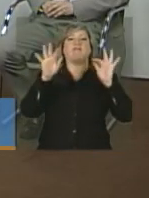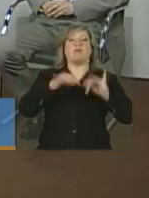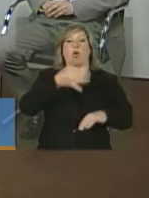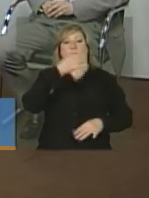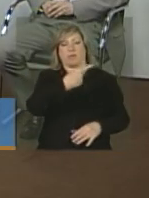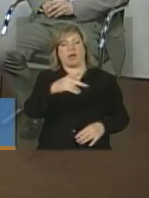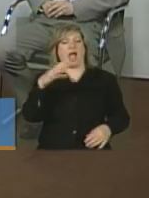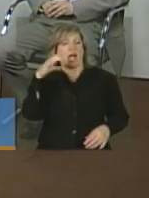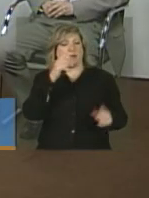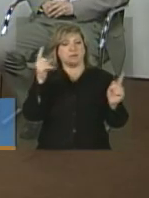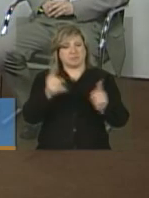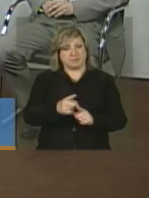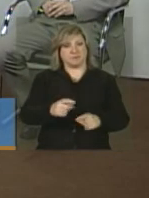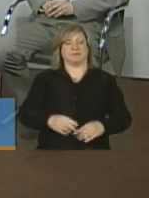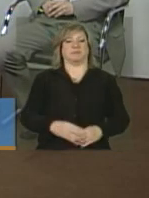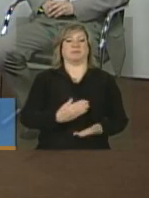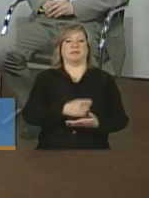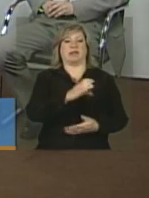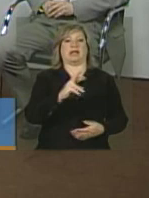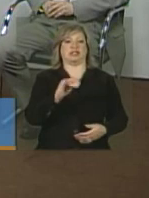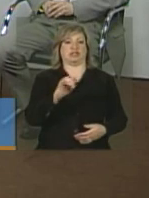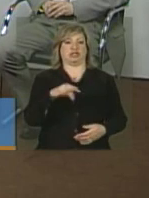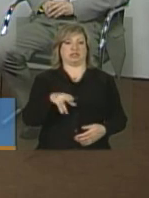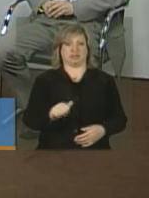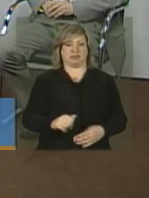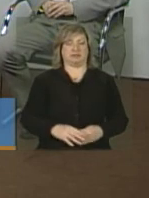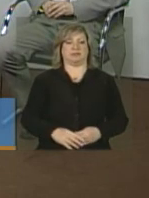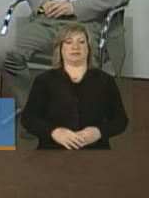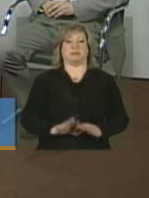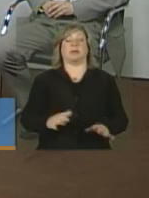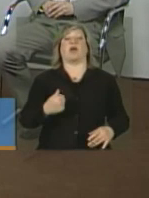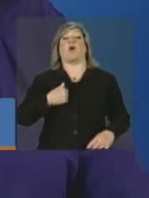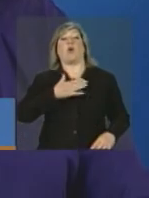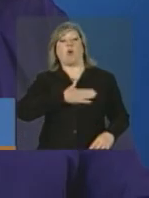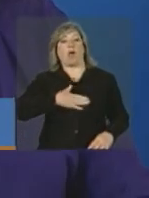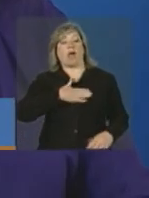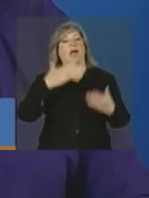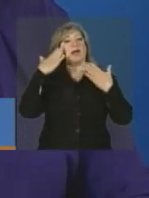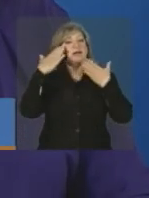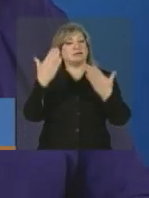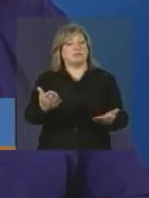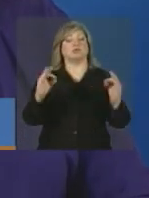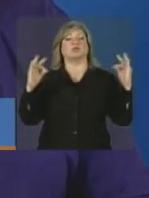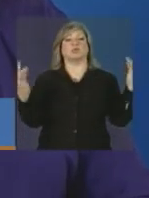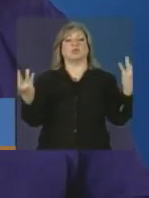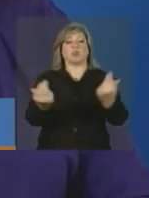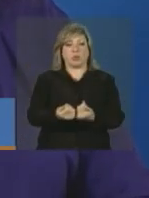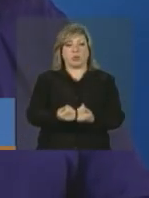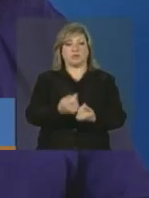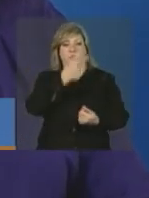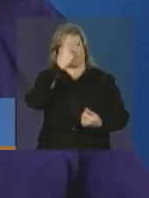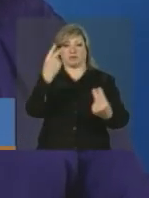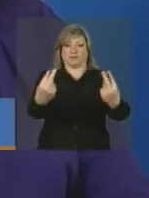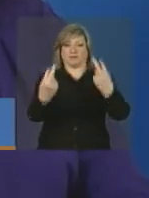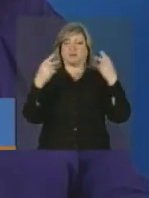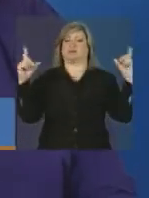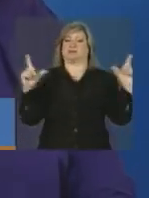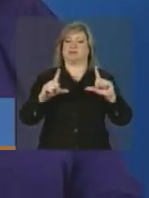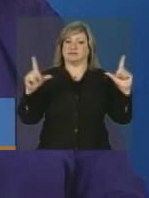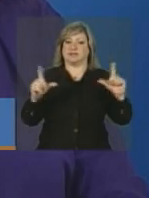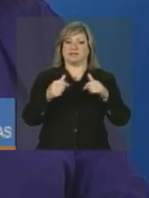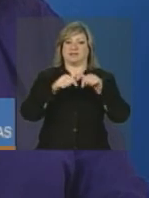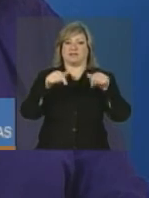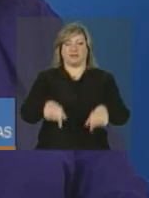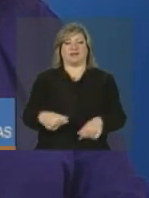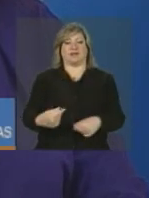Bem rapidinho, a gente começando, então, pela Cristina. Bom, gostaria de agradecer a todos os telespectadores que estiveram aqui